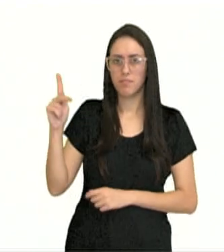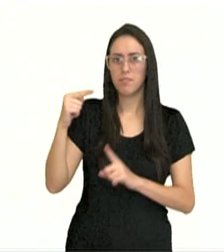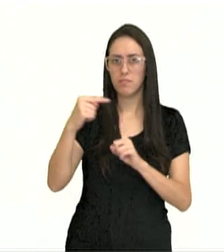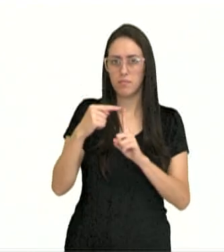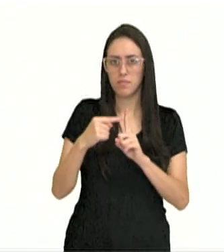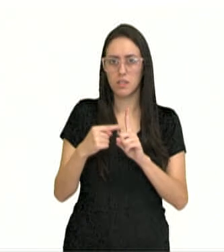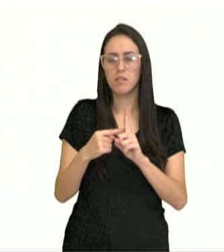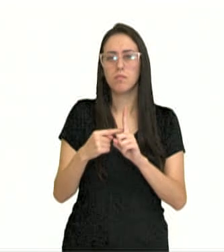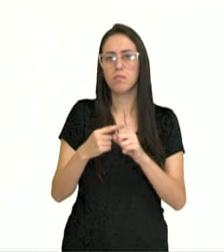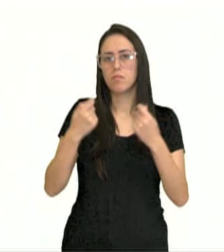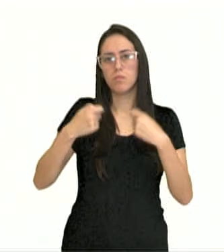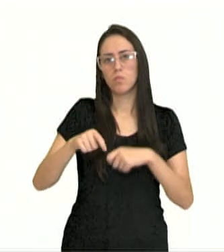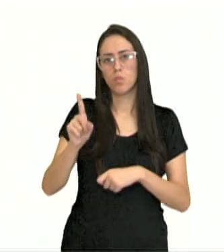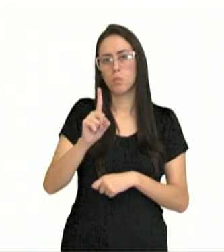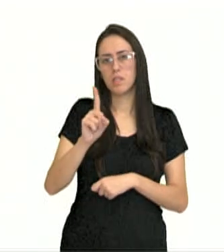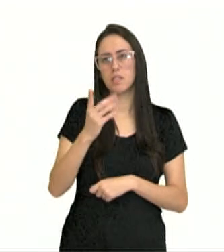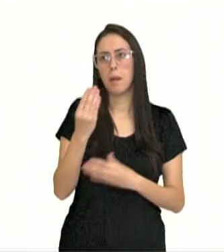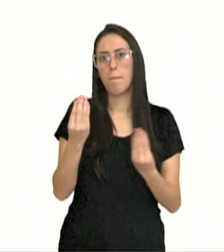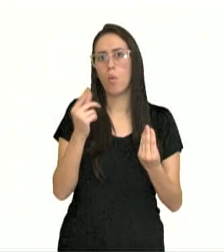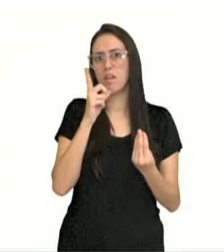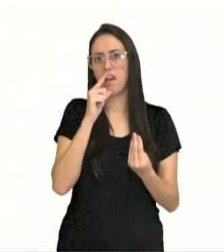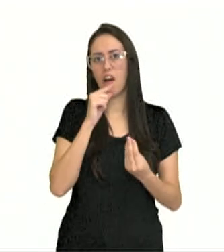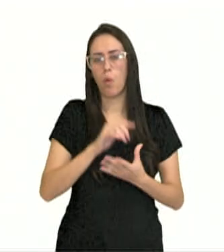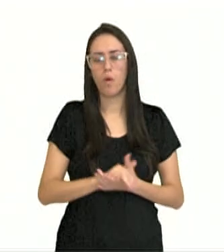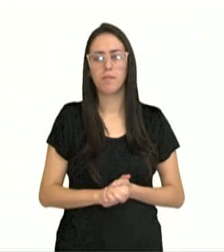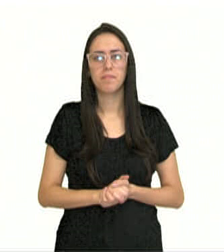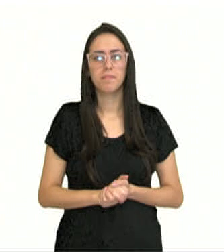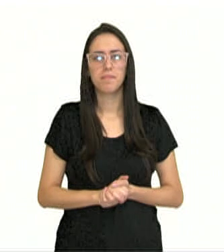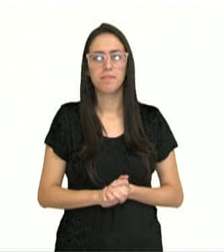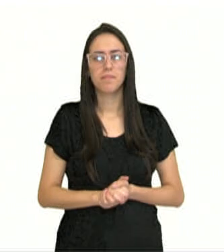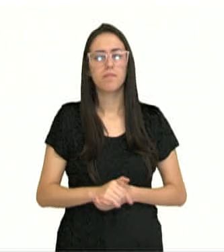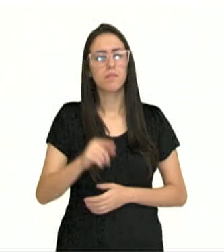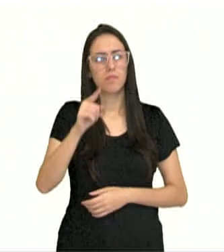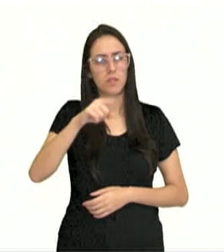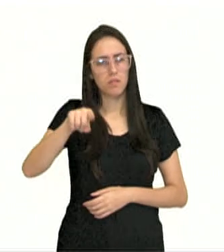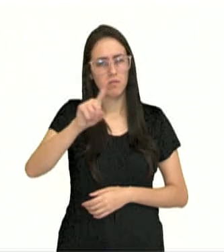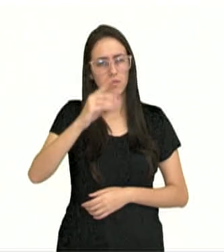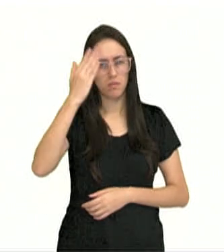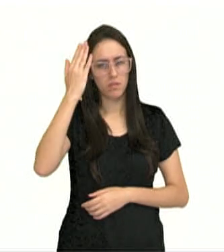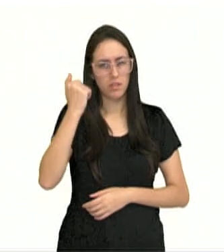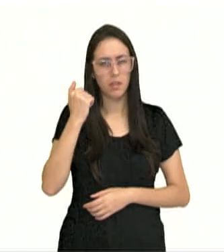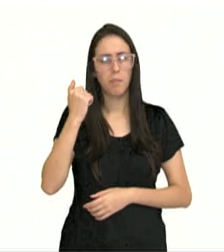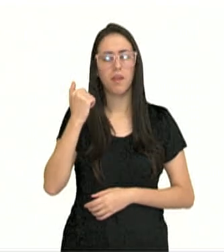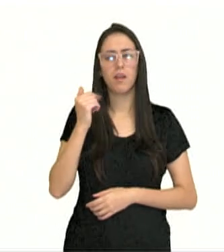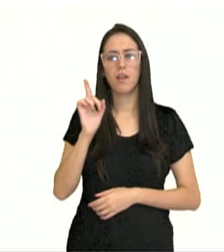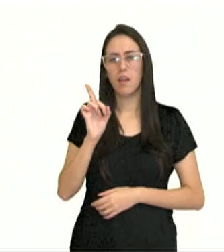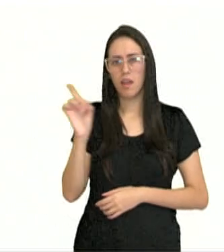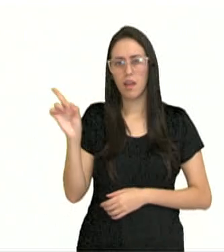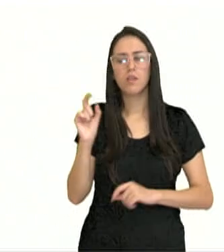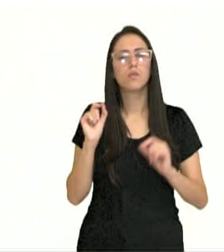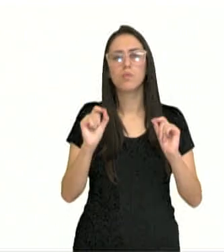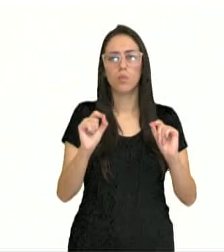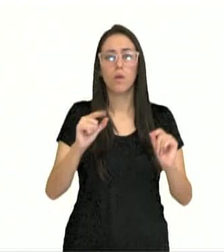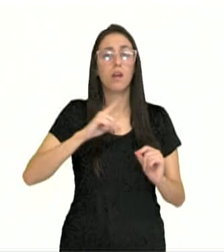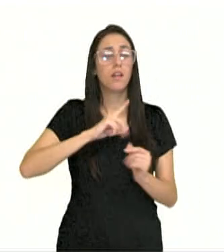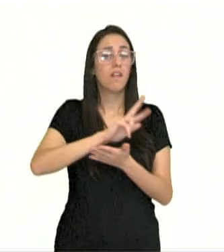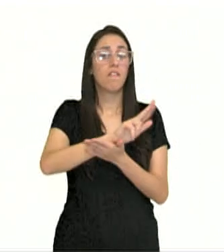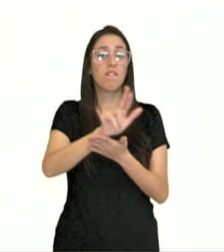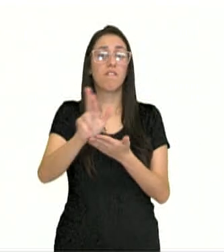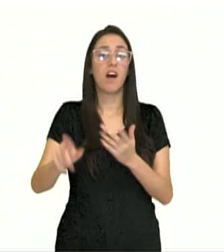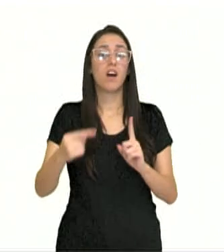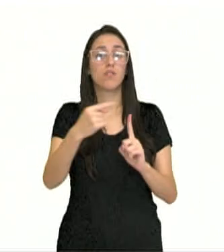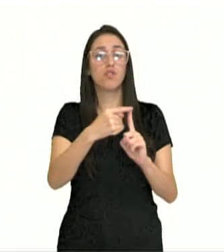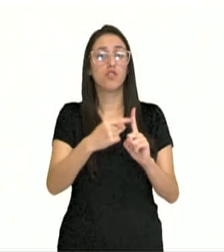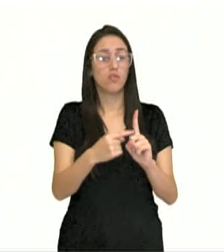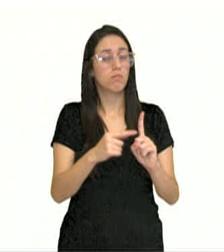pteridófitas, para a reprodução. Vamos lá na sequência? Vocês sabiam que esse grupo das gimnospermas tem várias espécies e